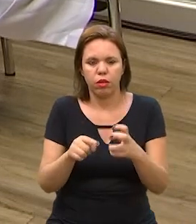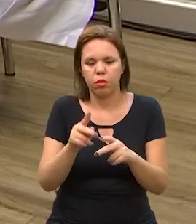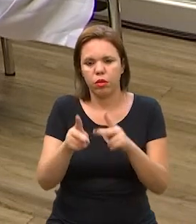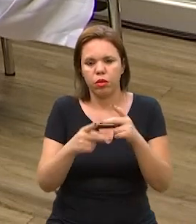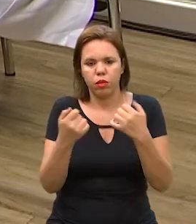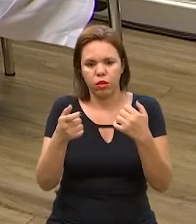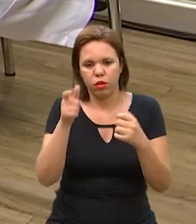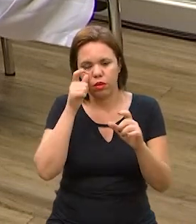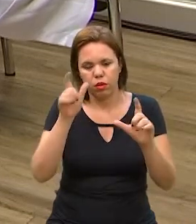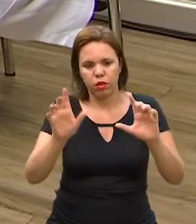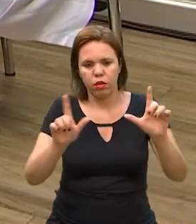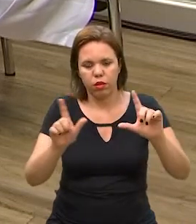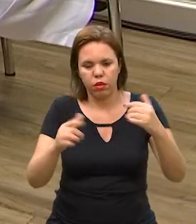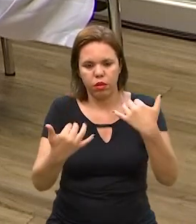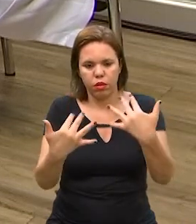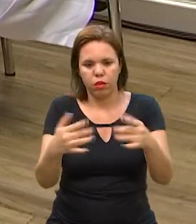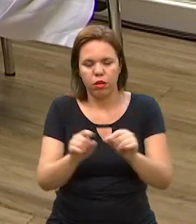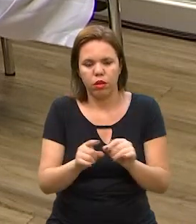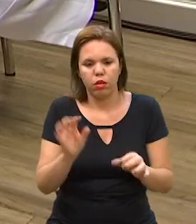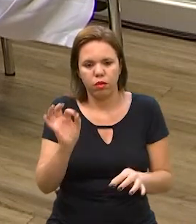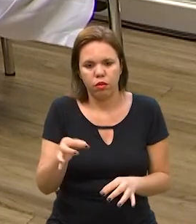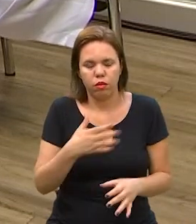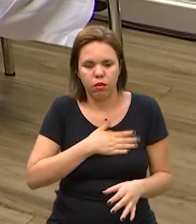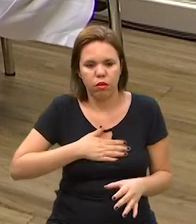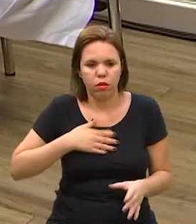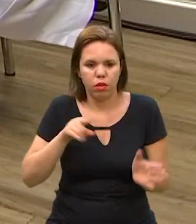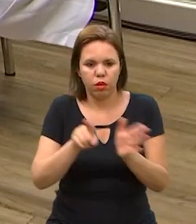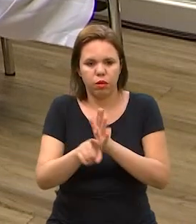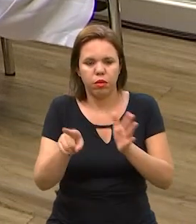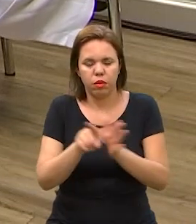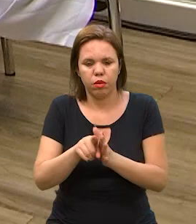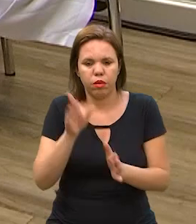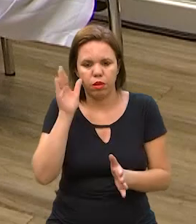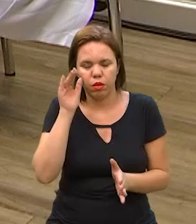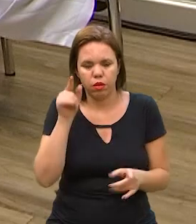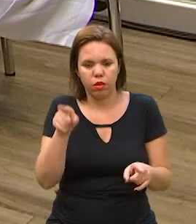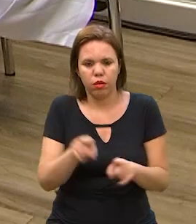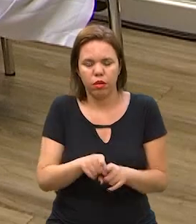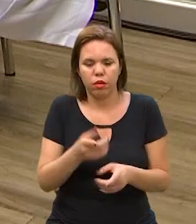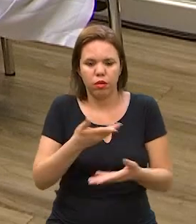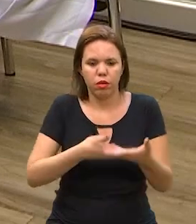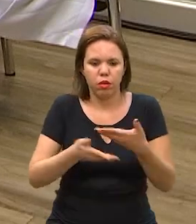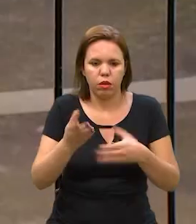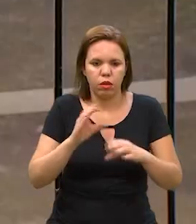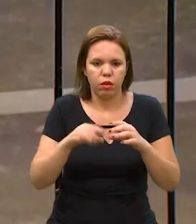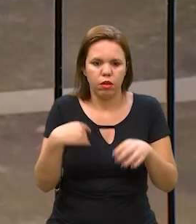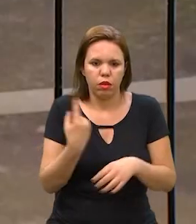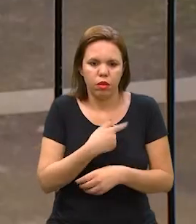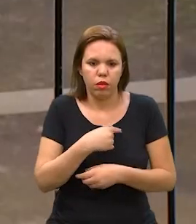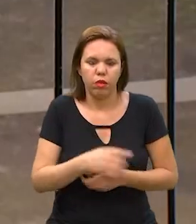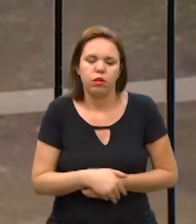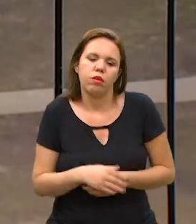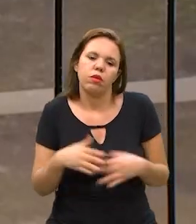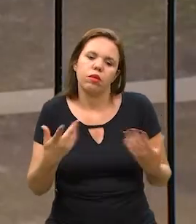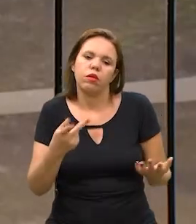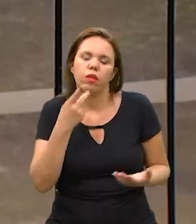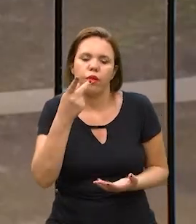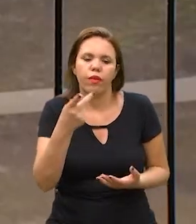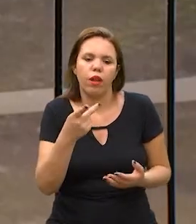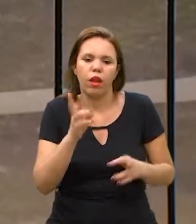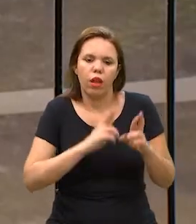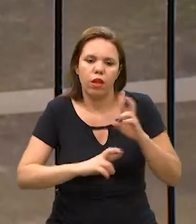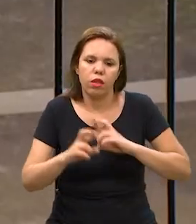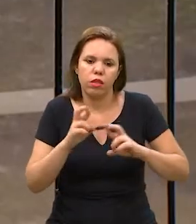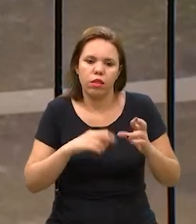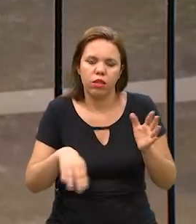ou a 5, porque o pessoal está nos assistindo e com certeza gostariam de fazer perguntas e interagir conosco. Quando ela fala